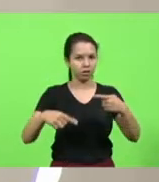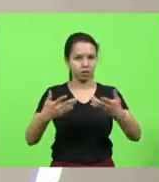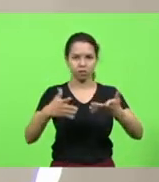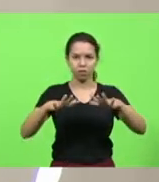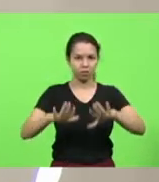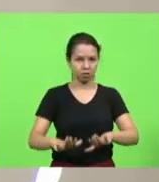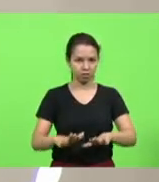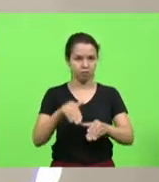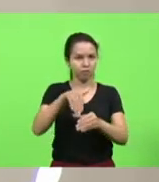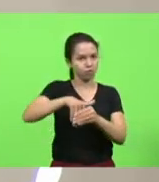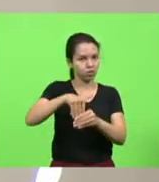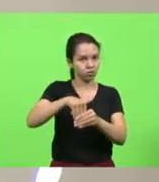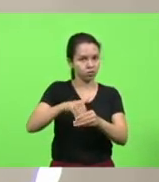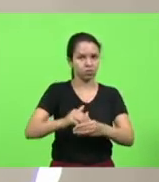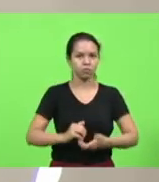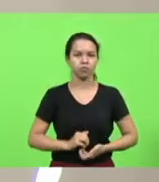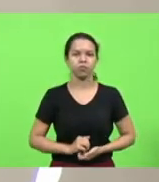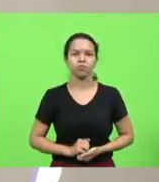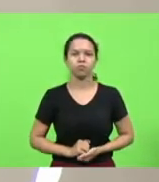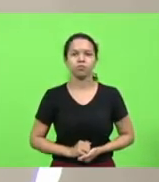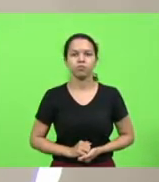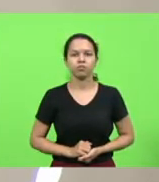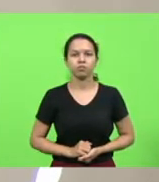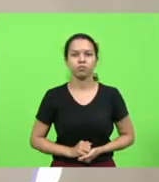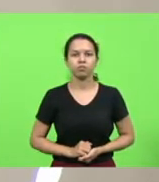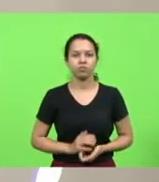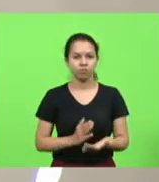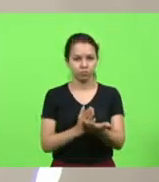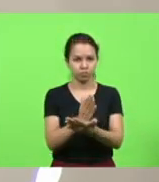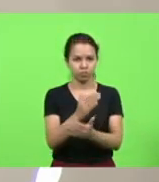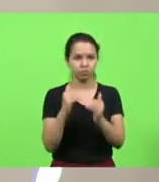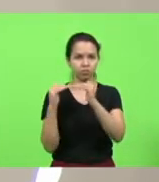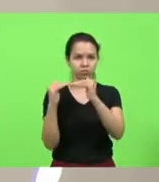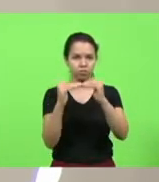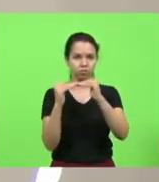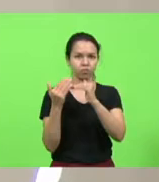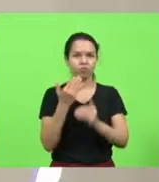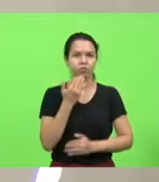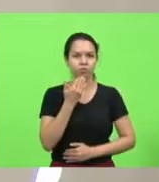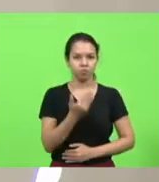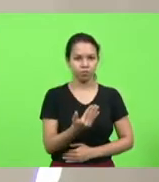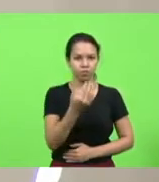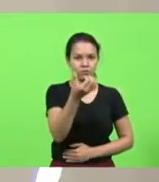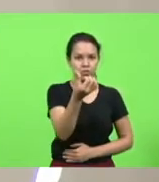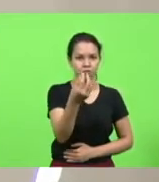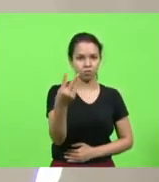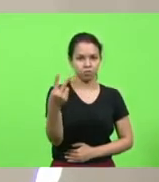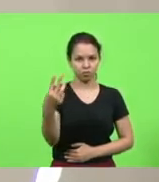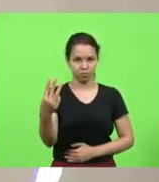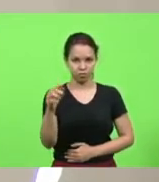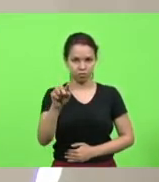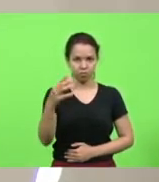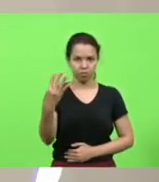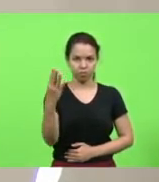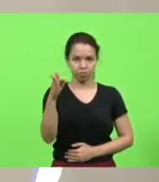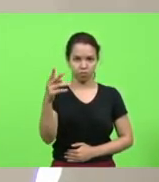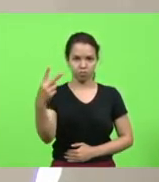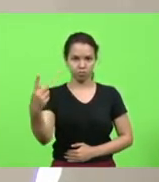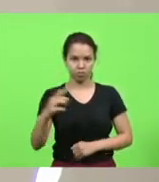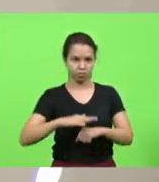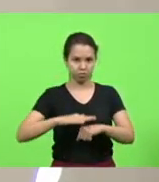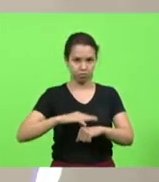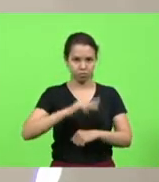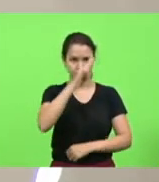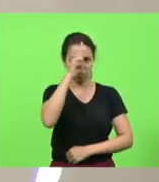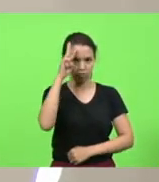votação, deputados que aprovam permaneçam como se encontram. Aprovado por unanimidade. Requerimento 623.4/2021, autoria deputado